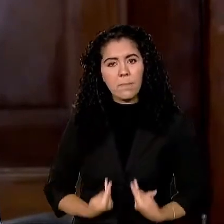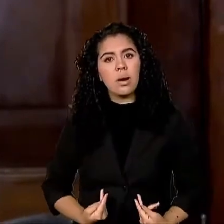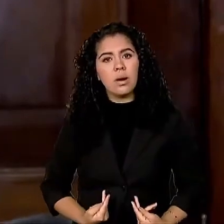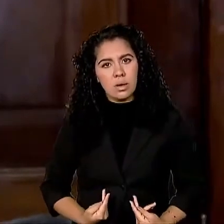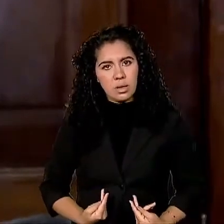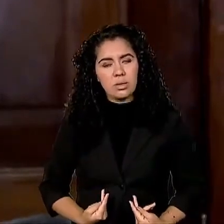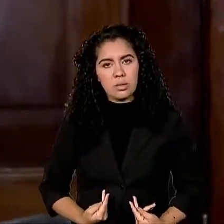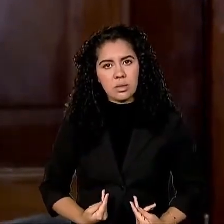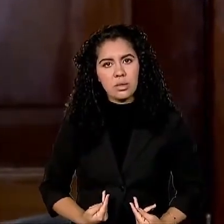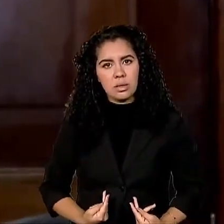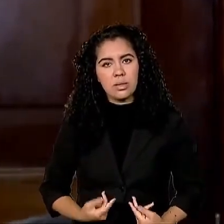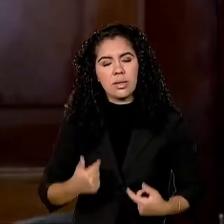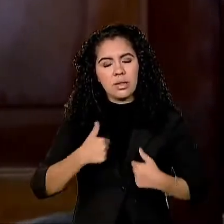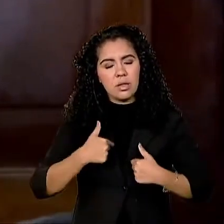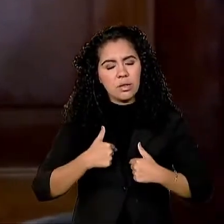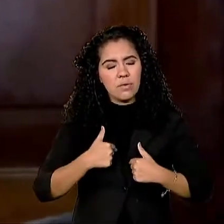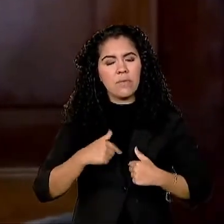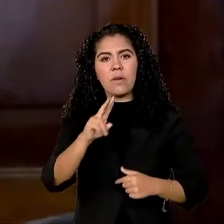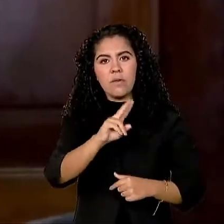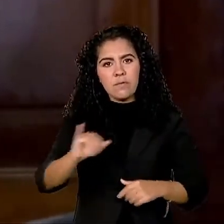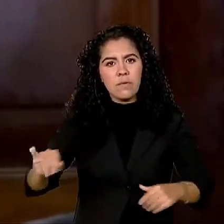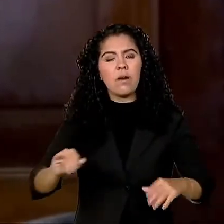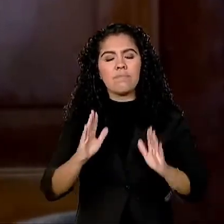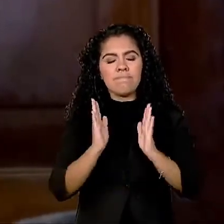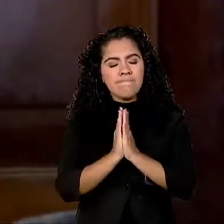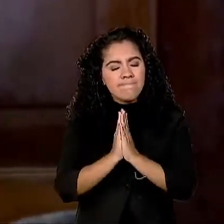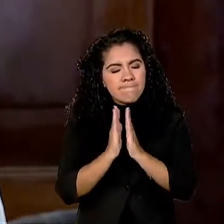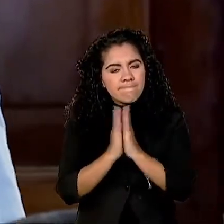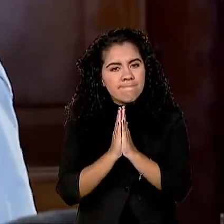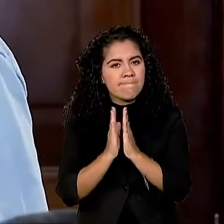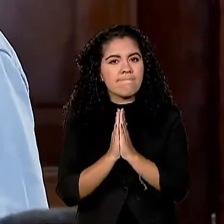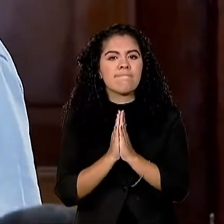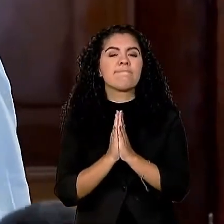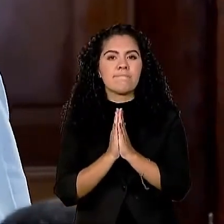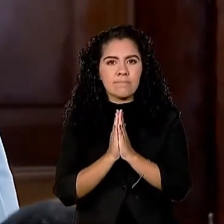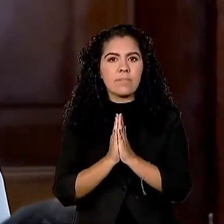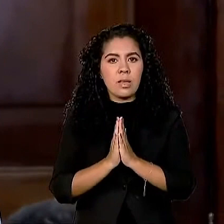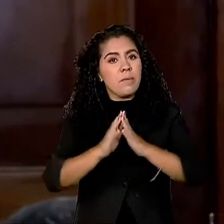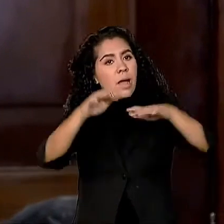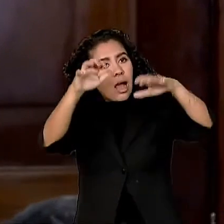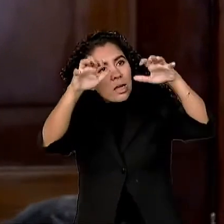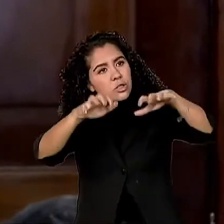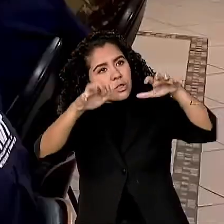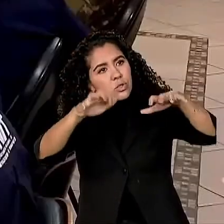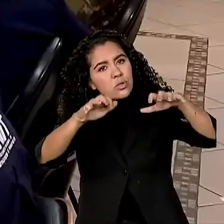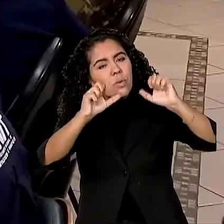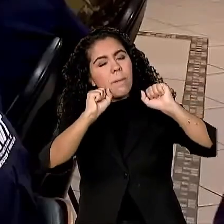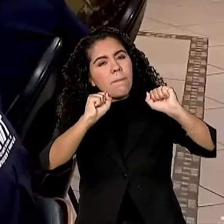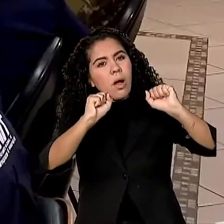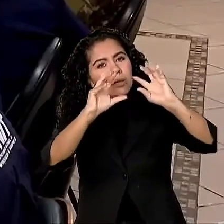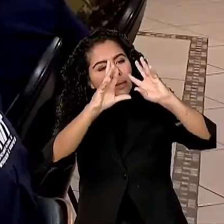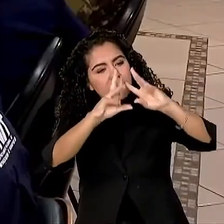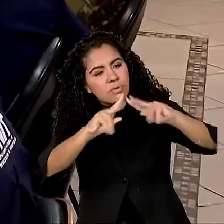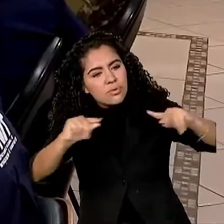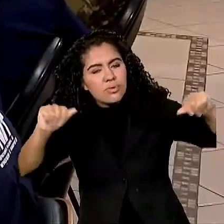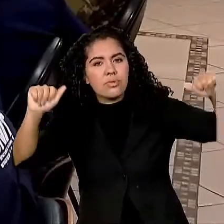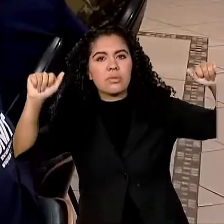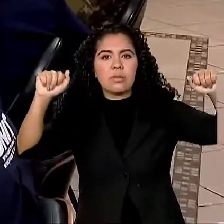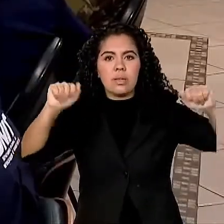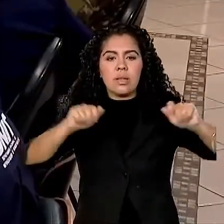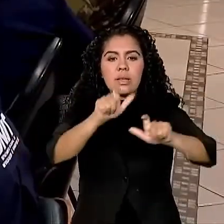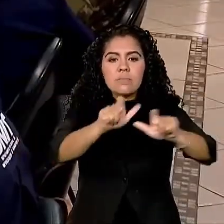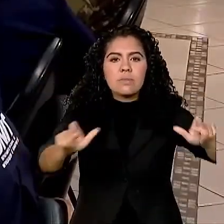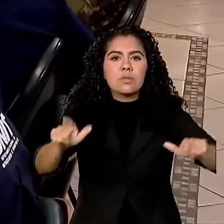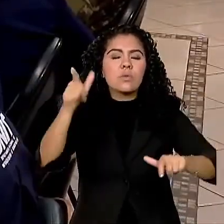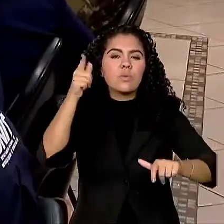como ser humano, eu vou rezar e rezar muito para que a chuva possa parar, para que as pessoas possam voltar para